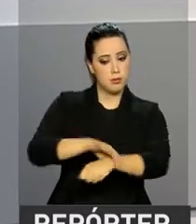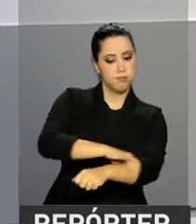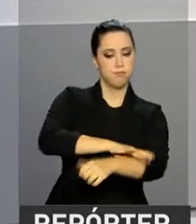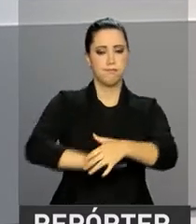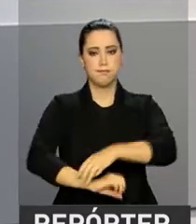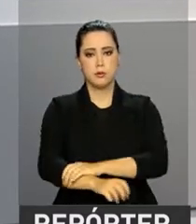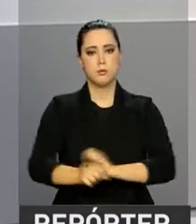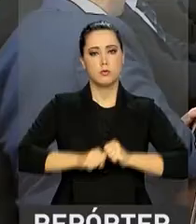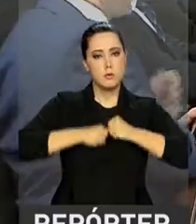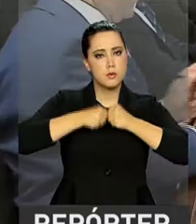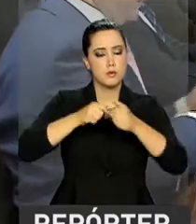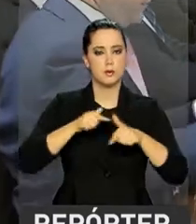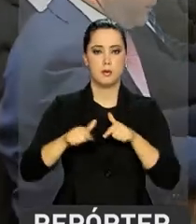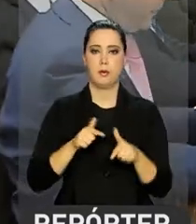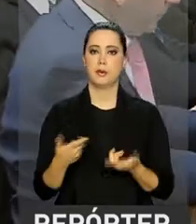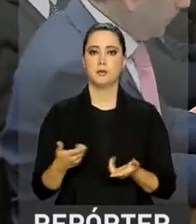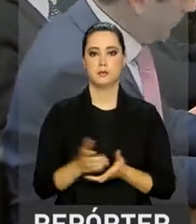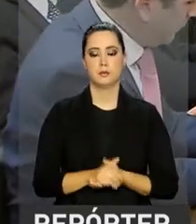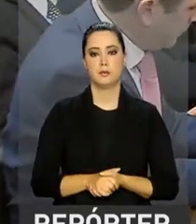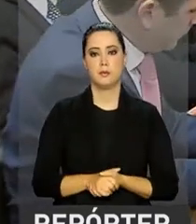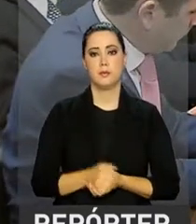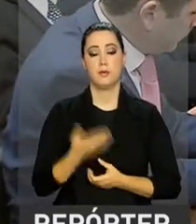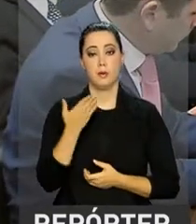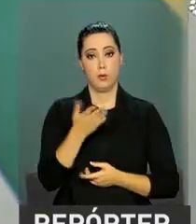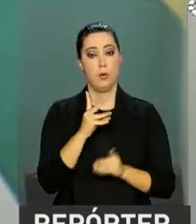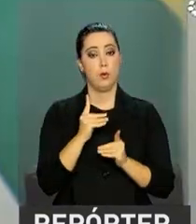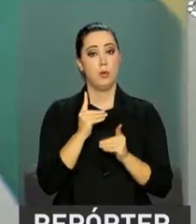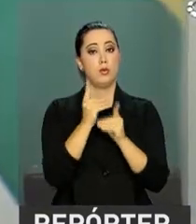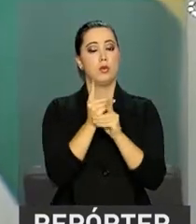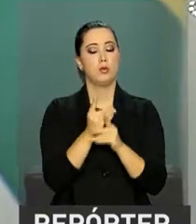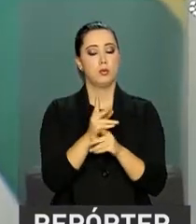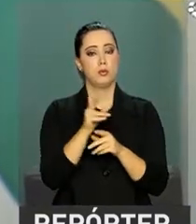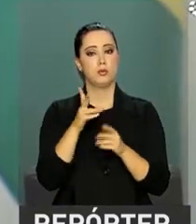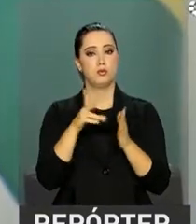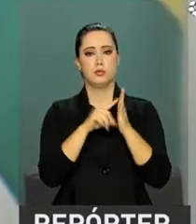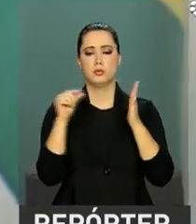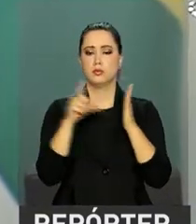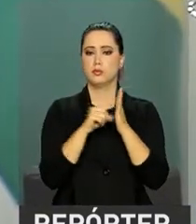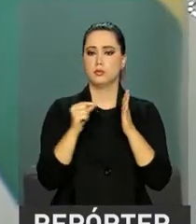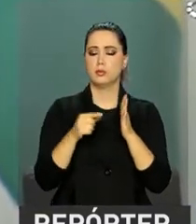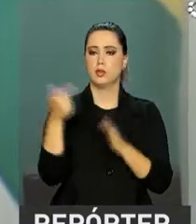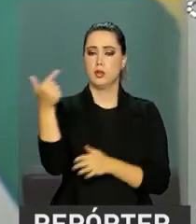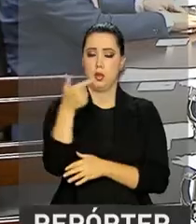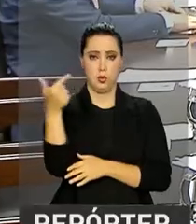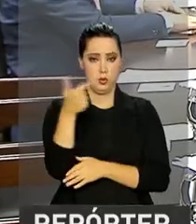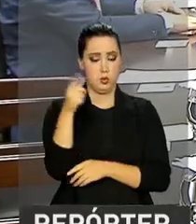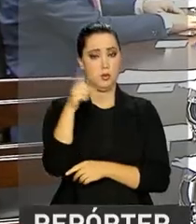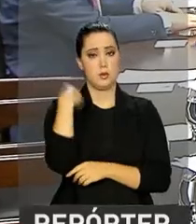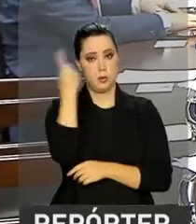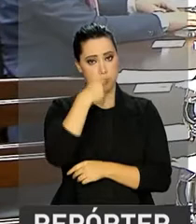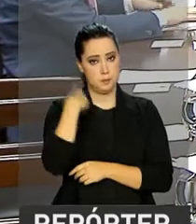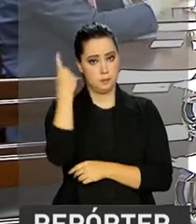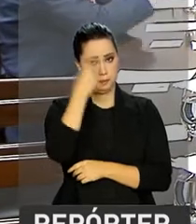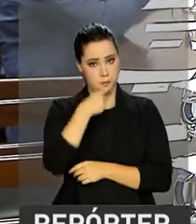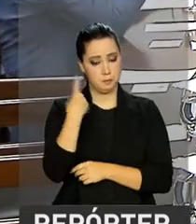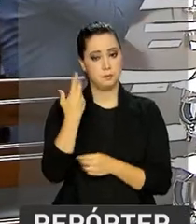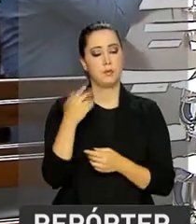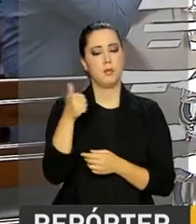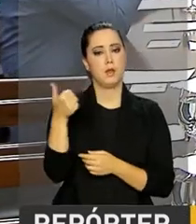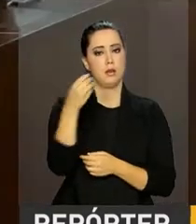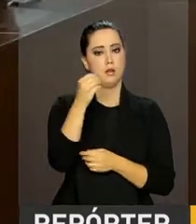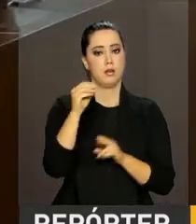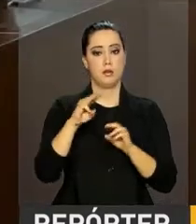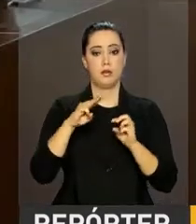esforços o encontro no palácio do planalto durou mais de duas horas e reuniu dez ministros